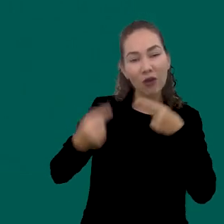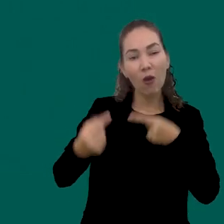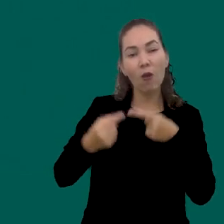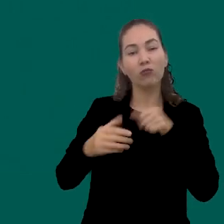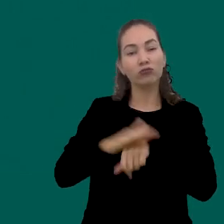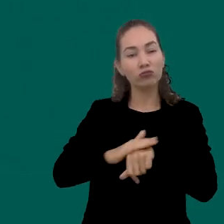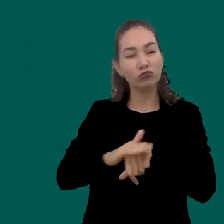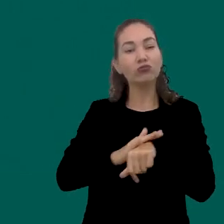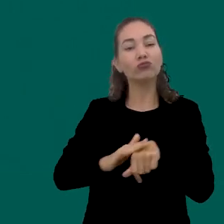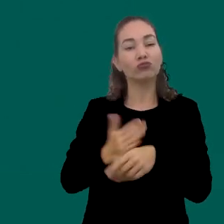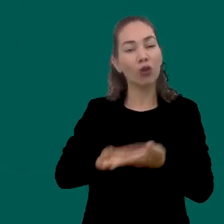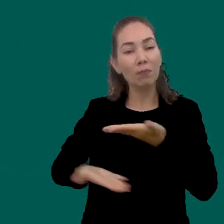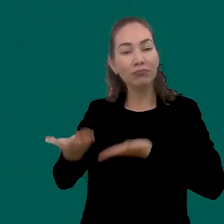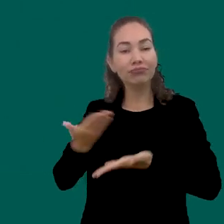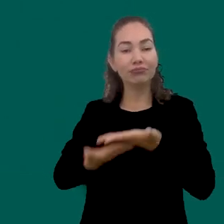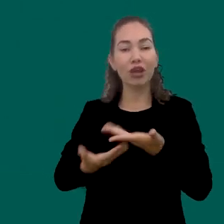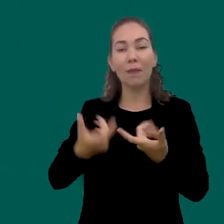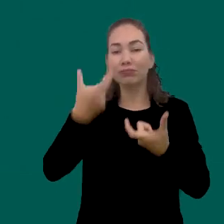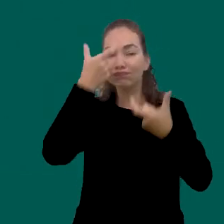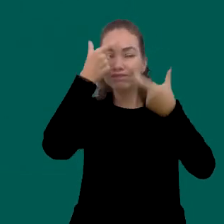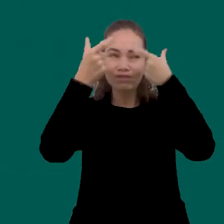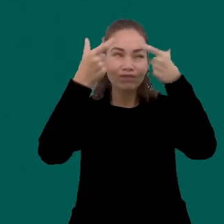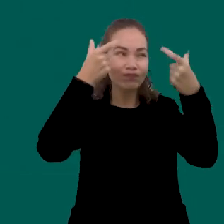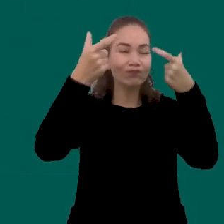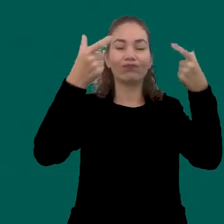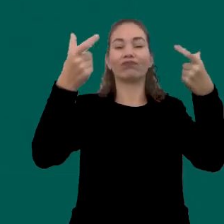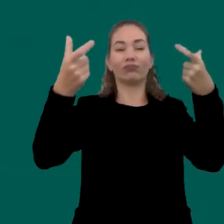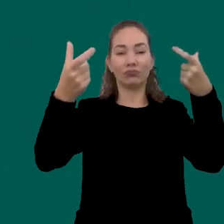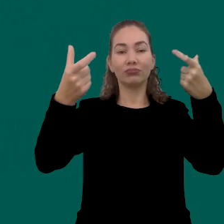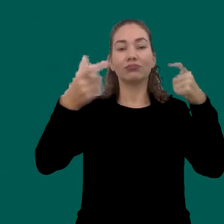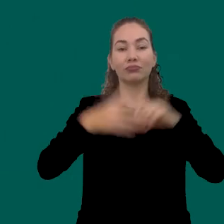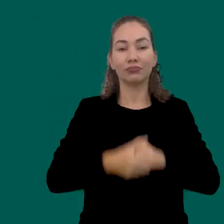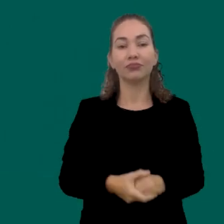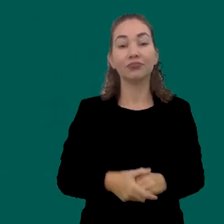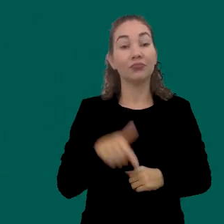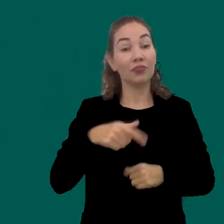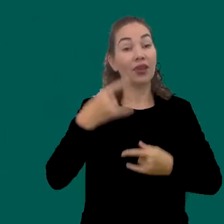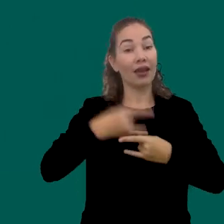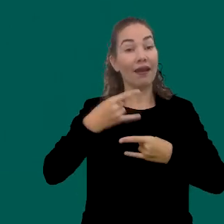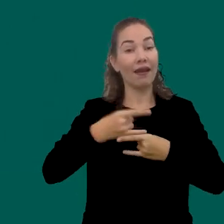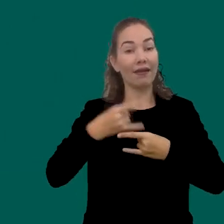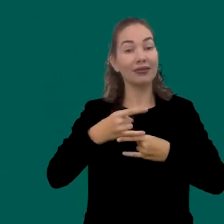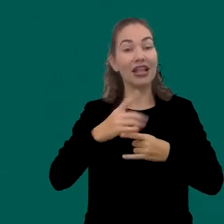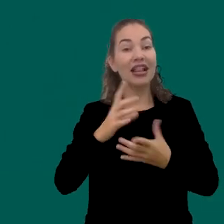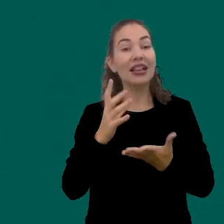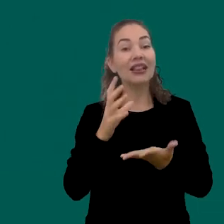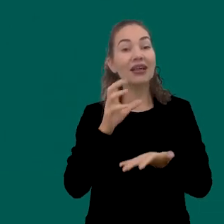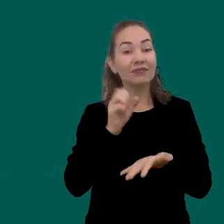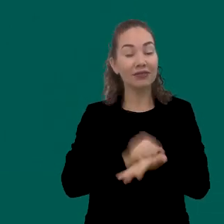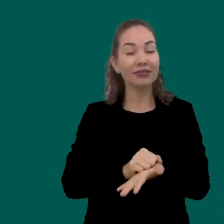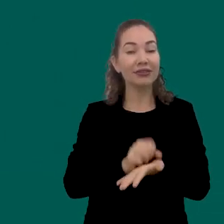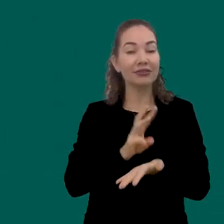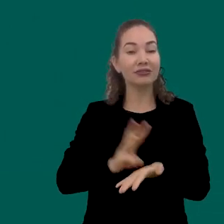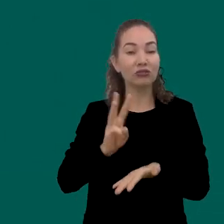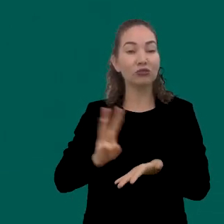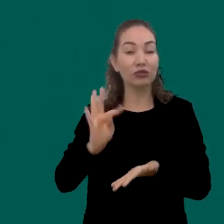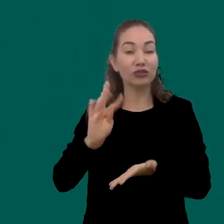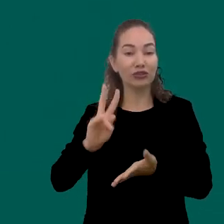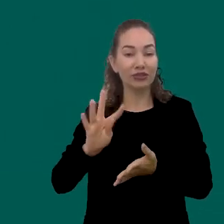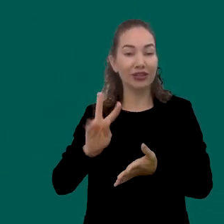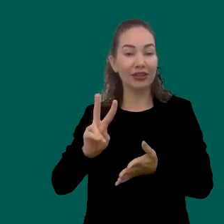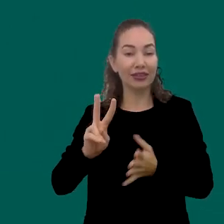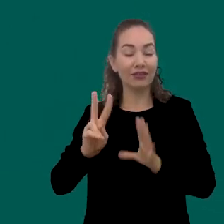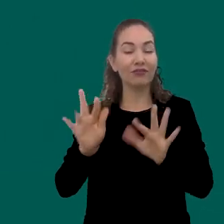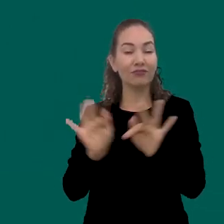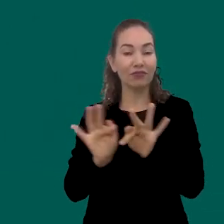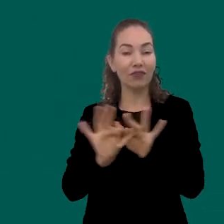gente gerou uma série de conhecimentos legais aqui. Essa live ela fica gravada no site da TV Fevale,